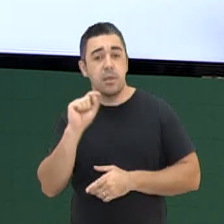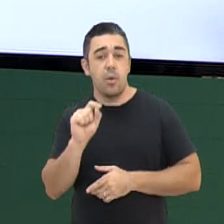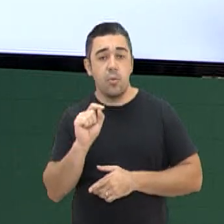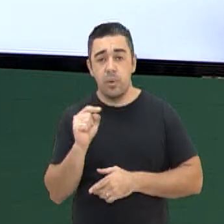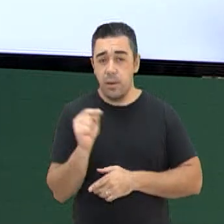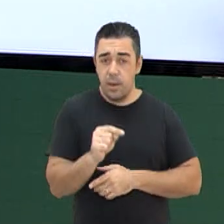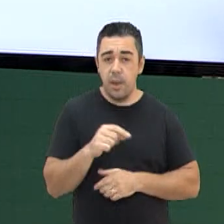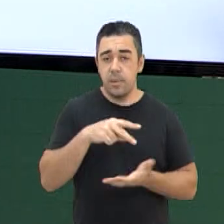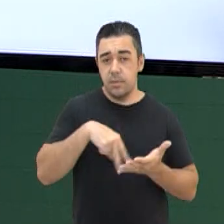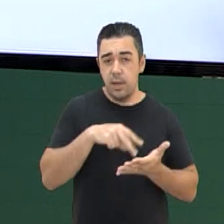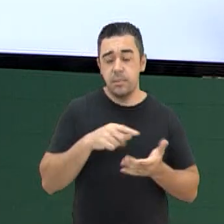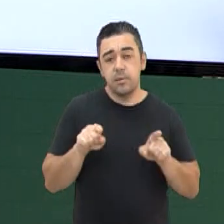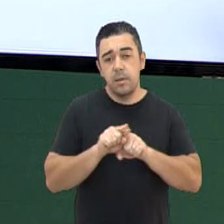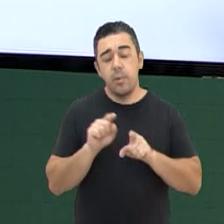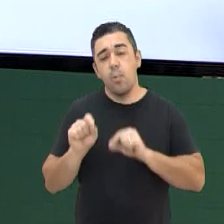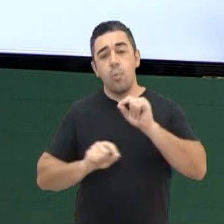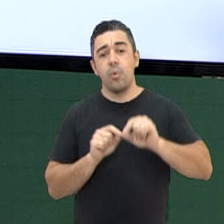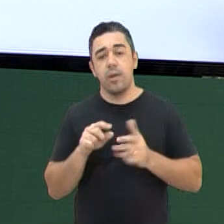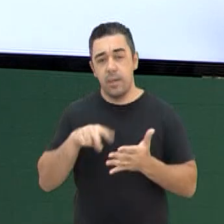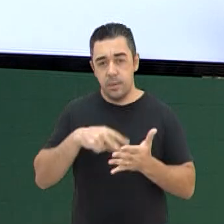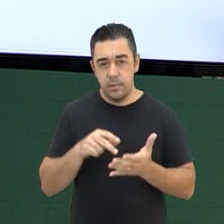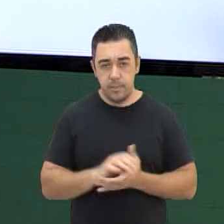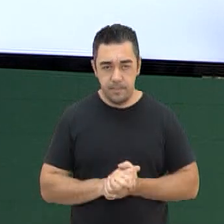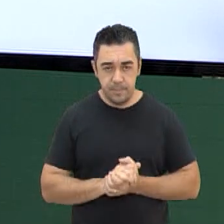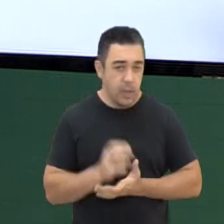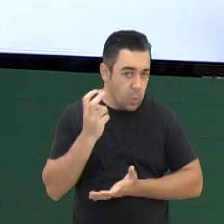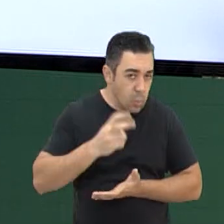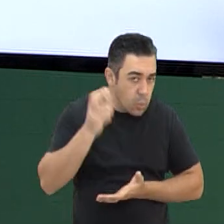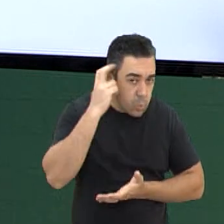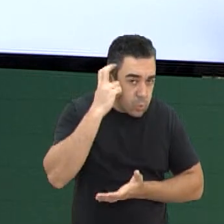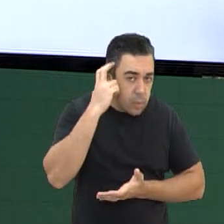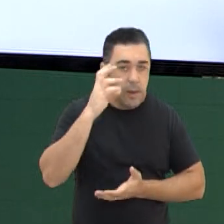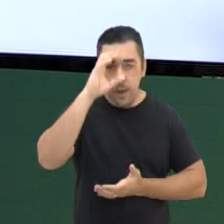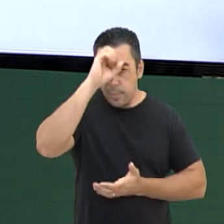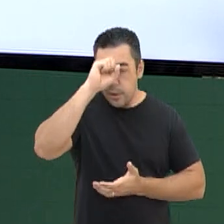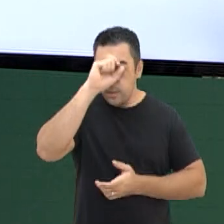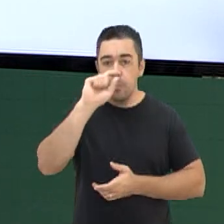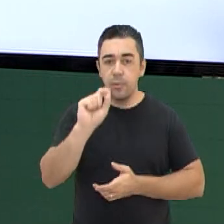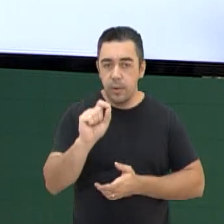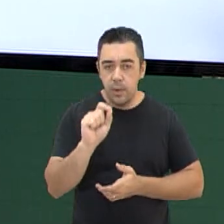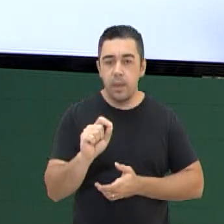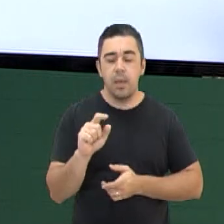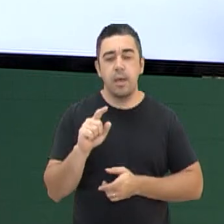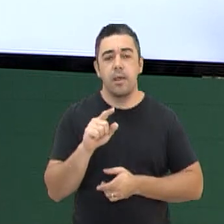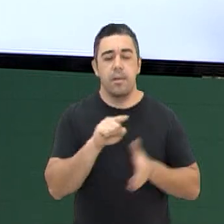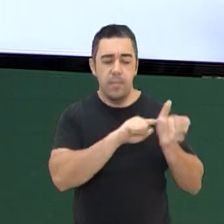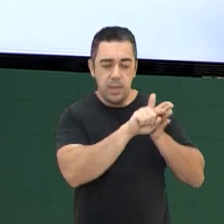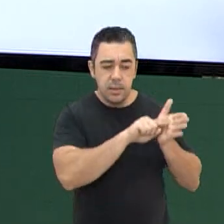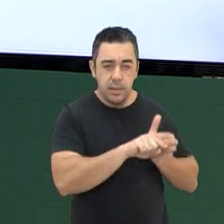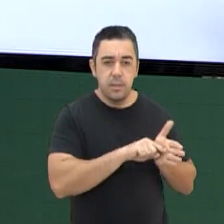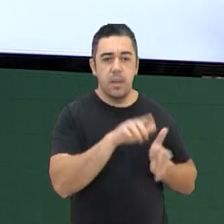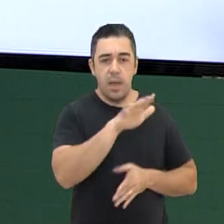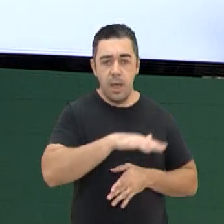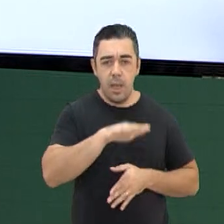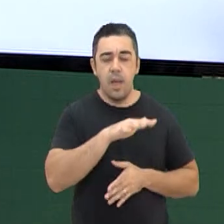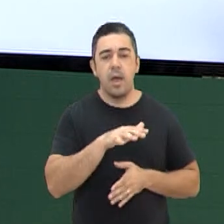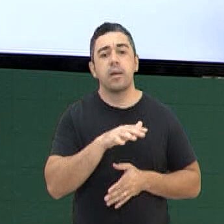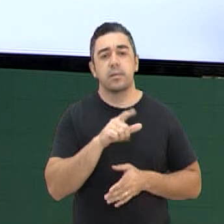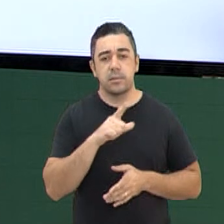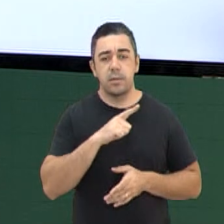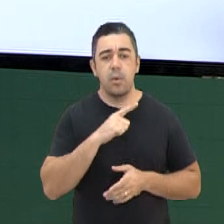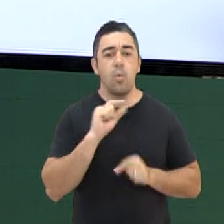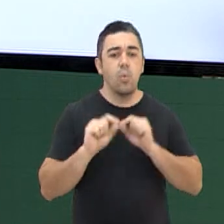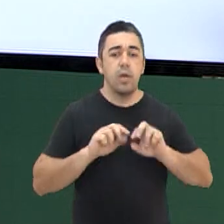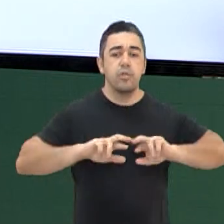essa dança e o dançar. E cultura, nós aprendemos por meio de pesquisas, de aulas,